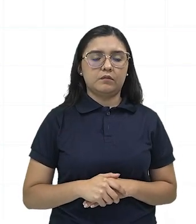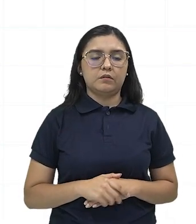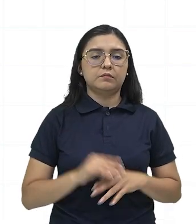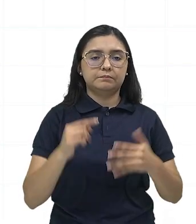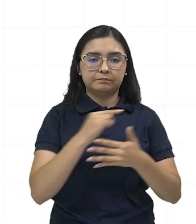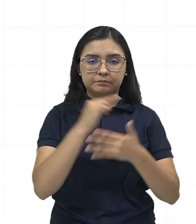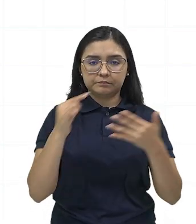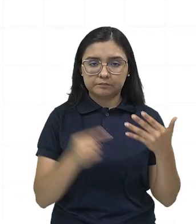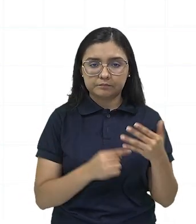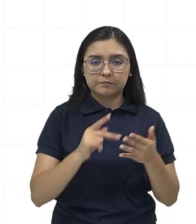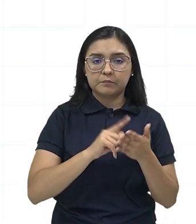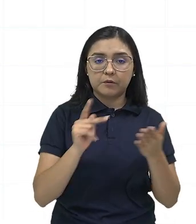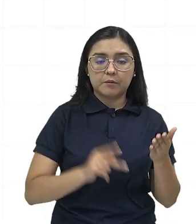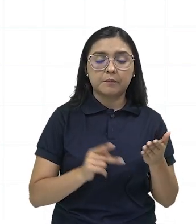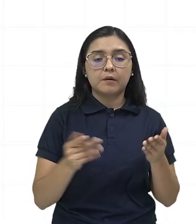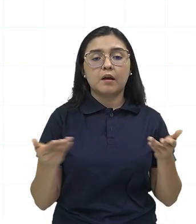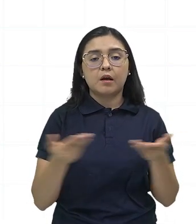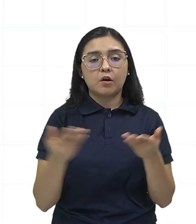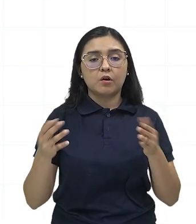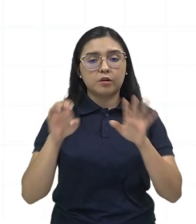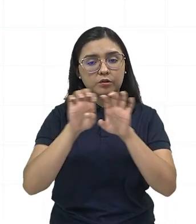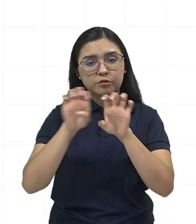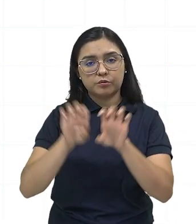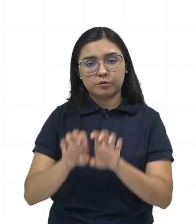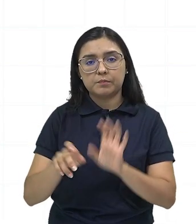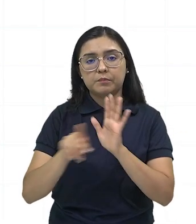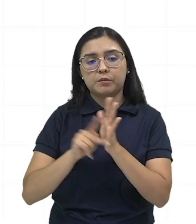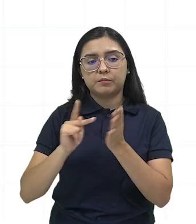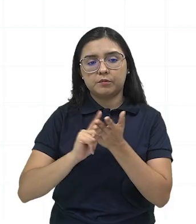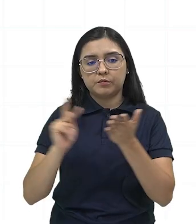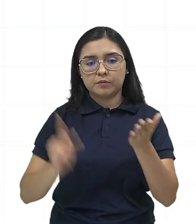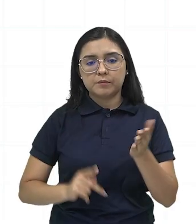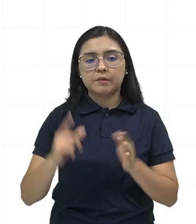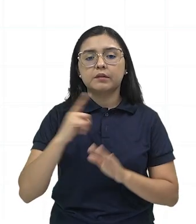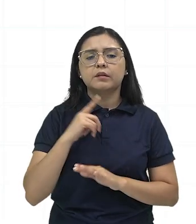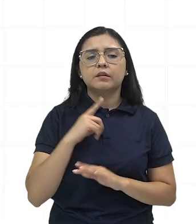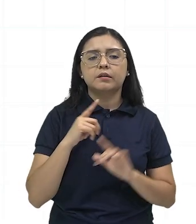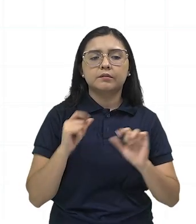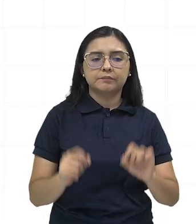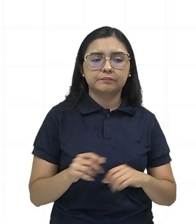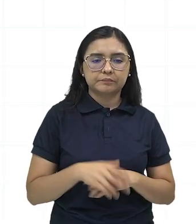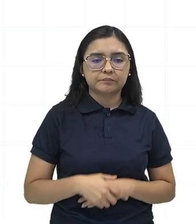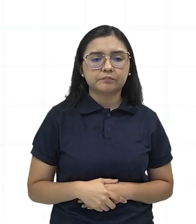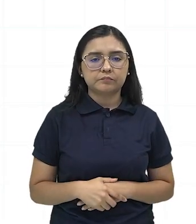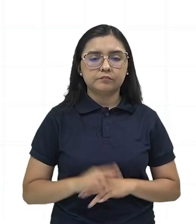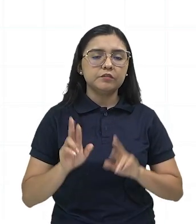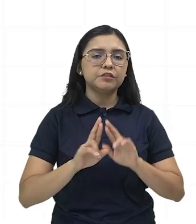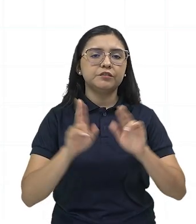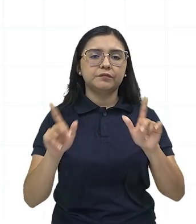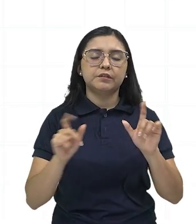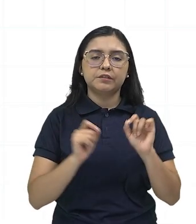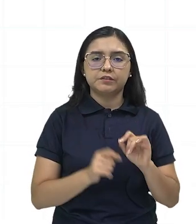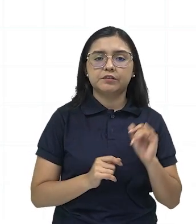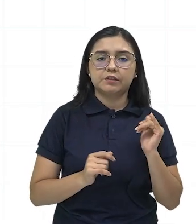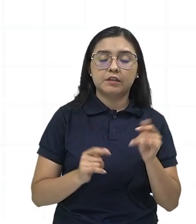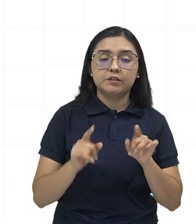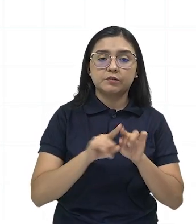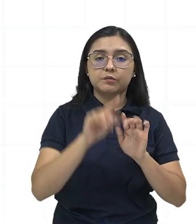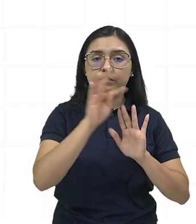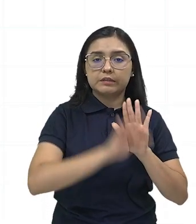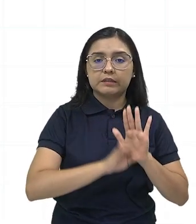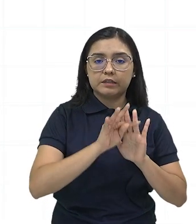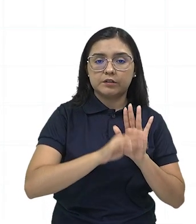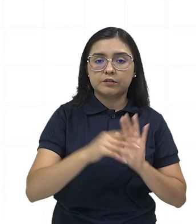do poema, falando um pouquinho agora da sua estrutura, nós temos no poema, diferentemente das narrativas, do texto